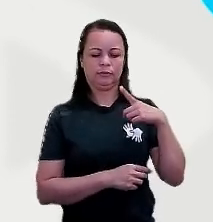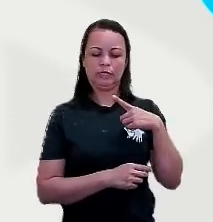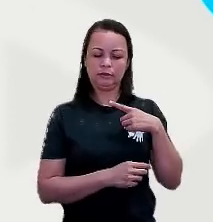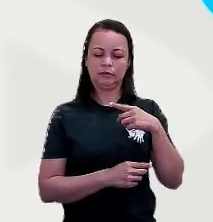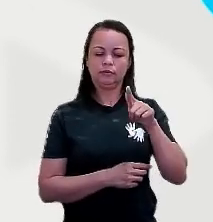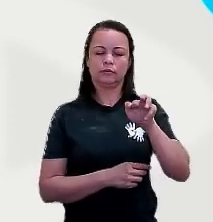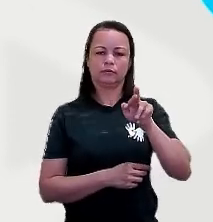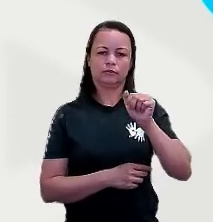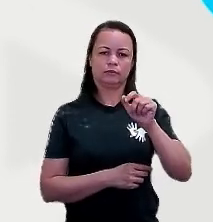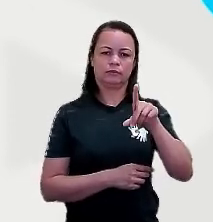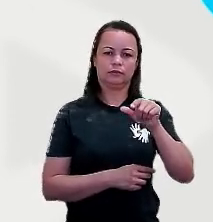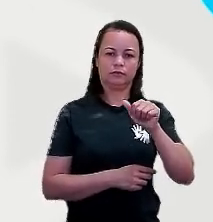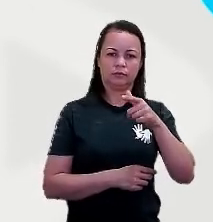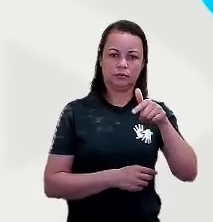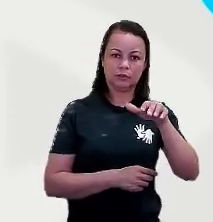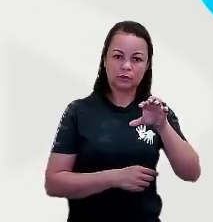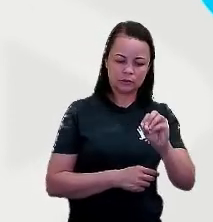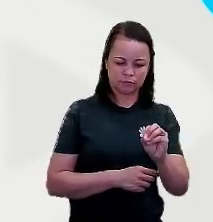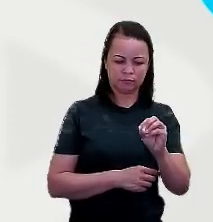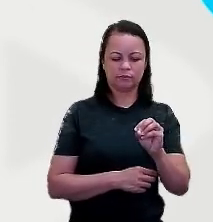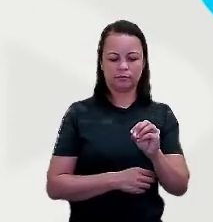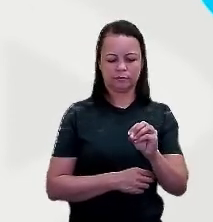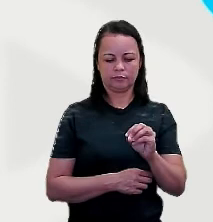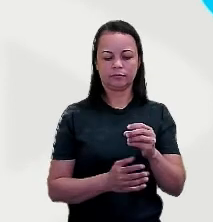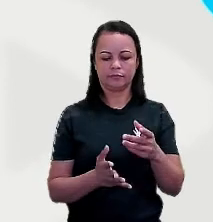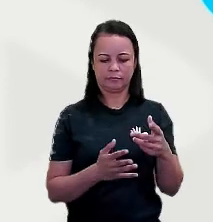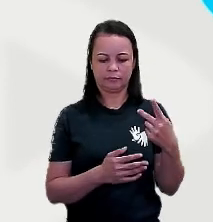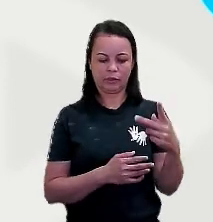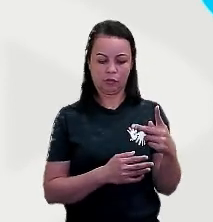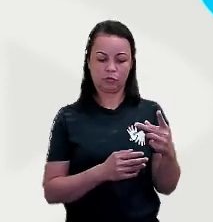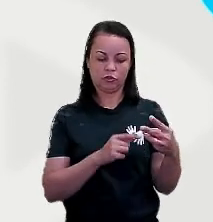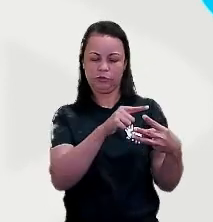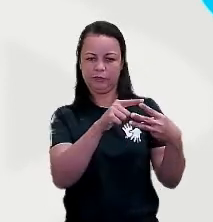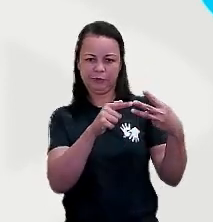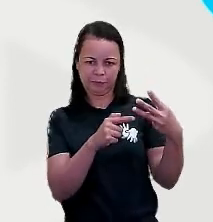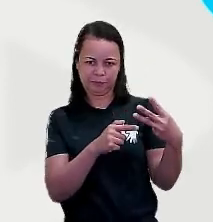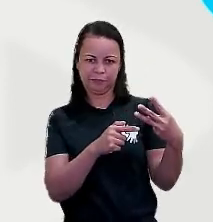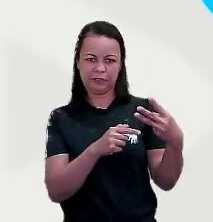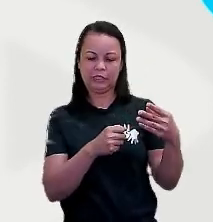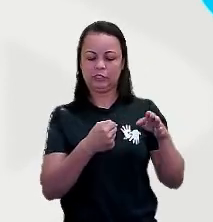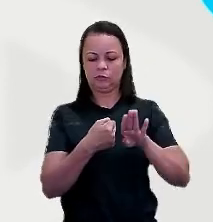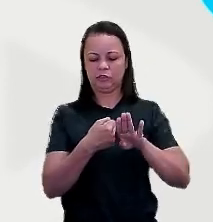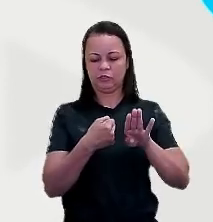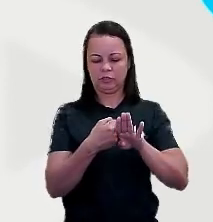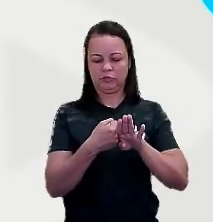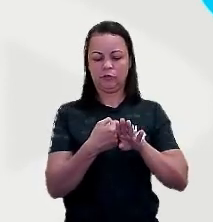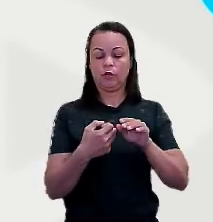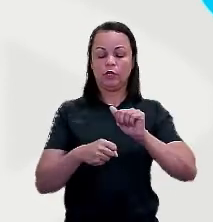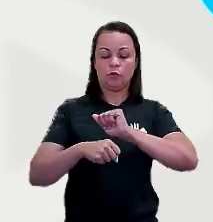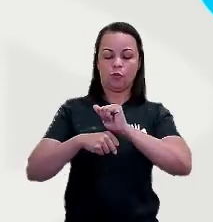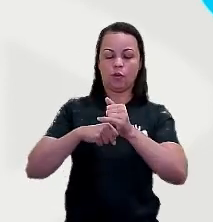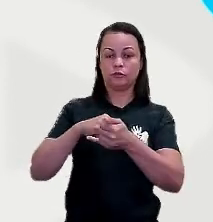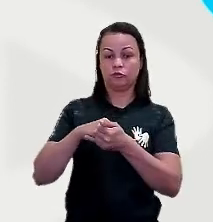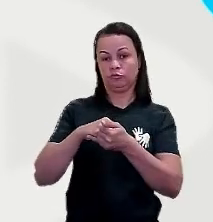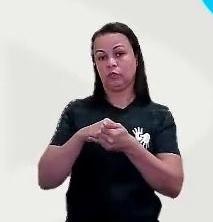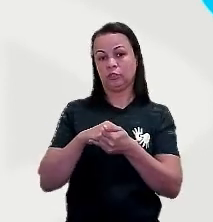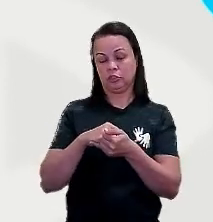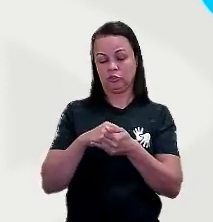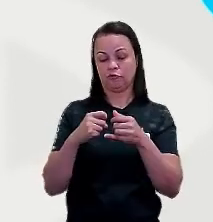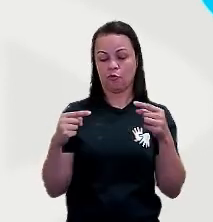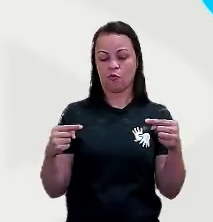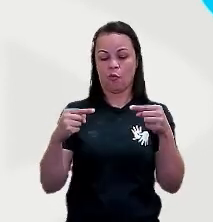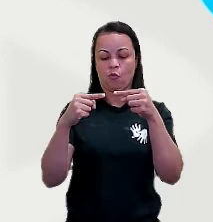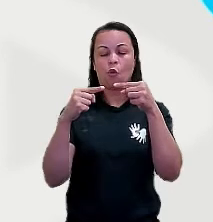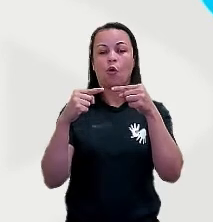que acontece? Inteligência, esforço e dedicação. O adjetivo, ele vai concordar também aí,